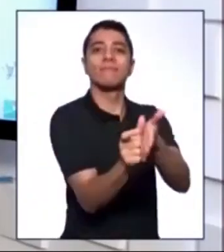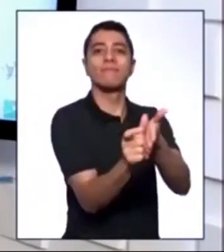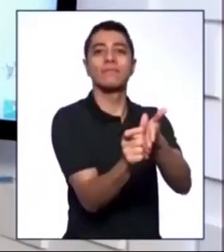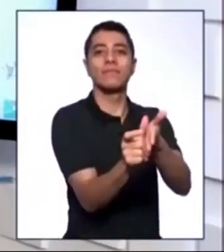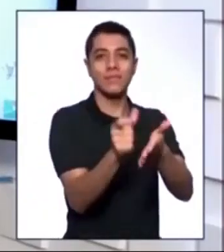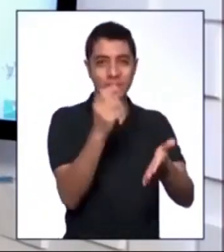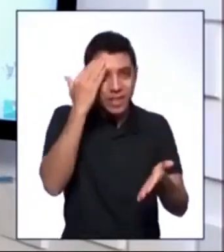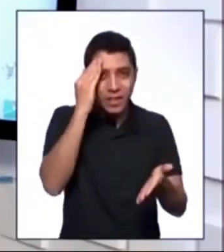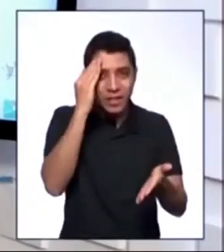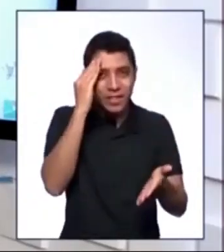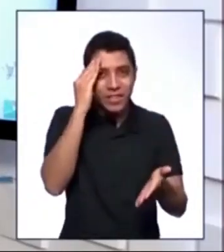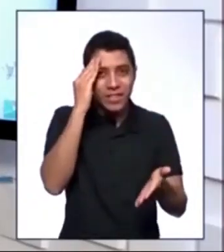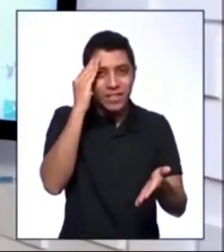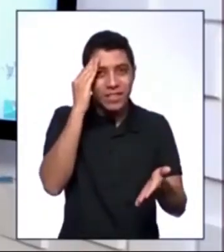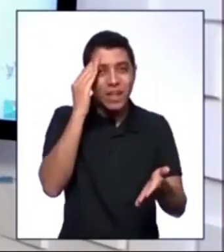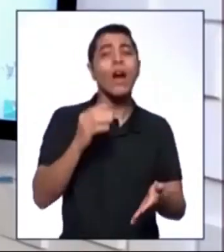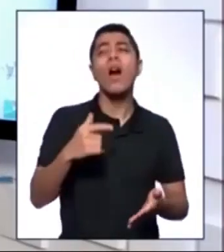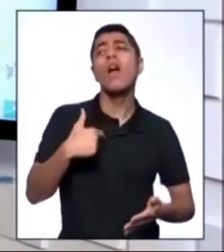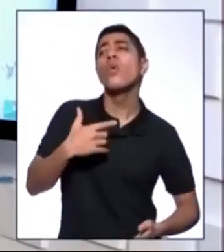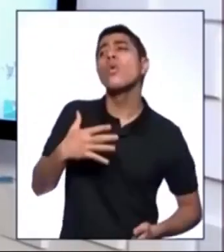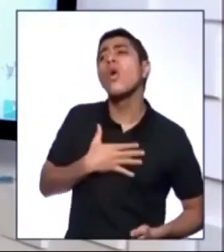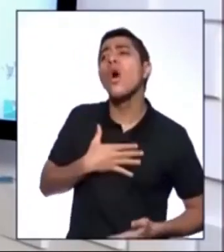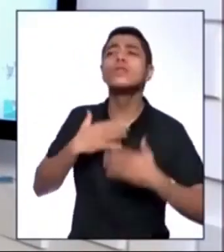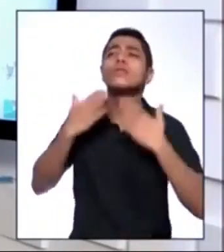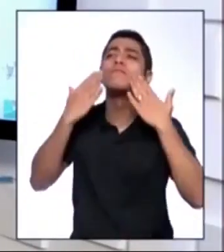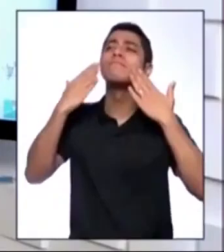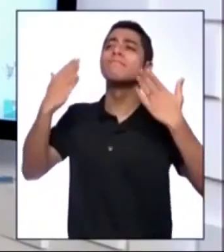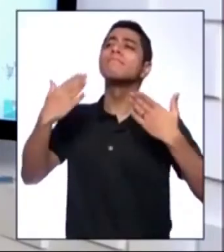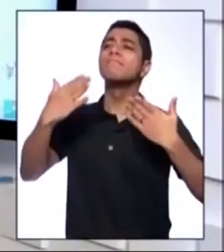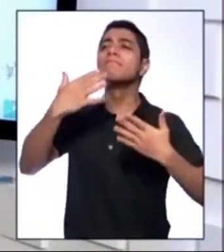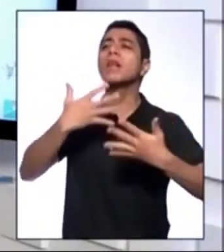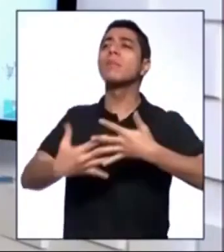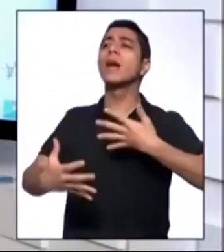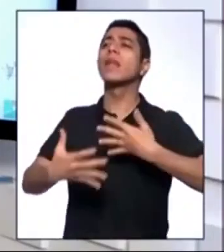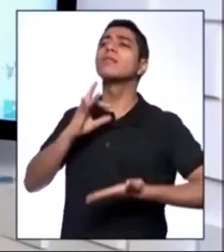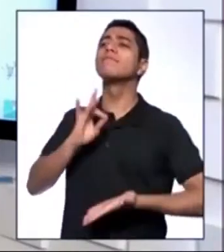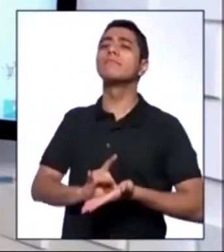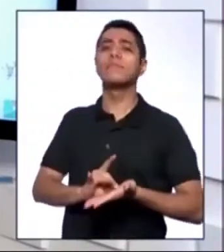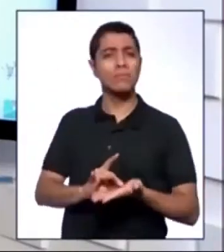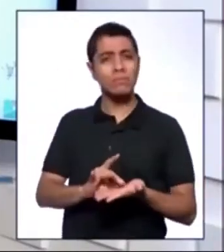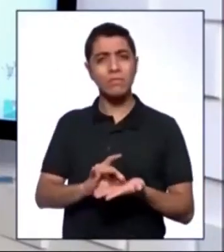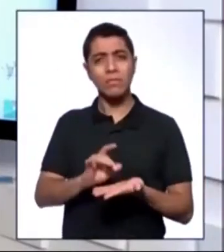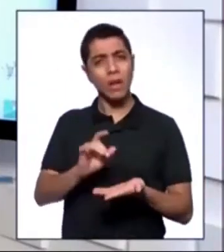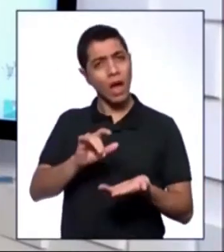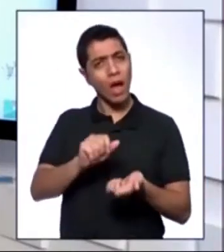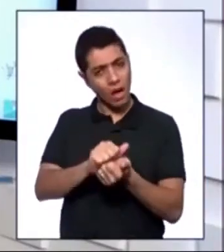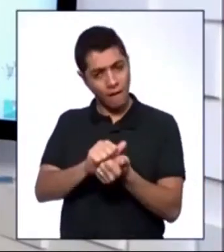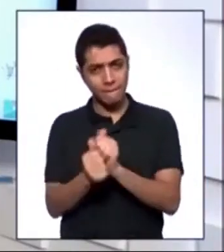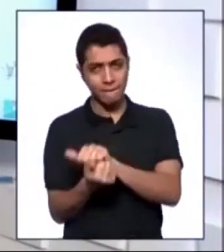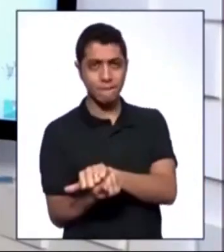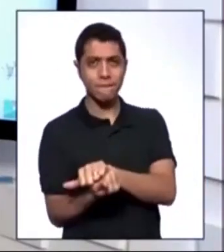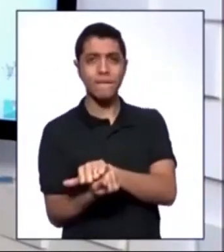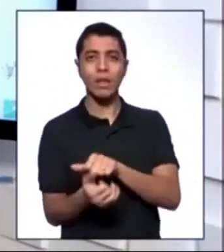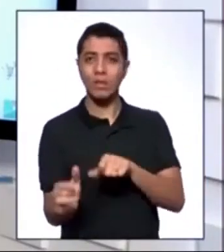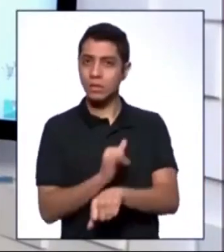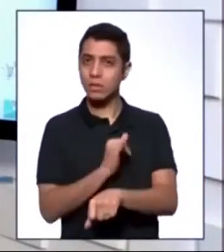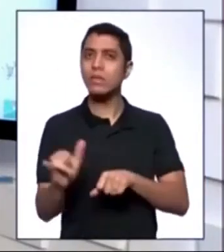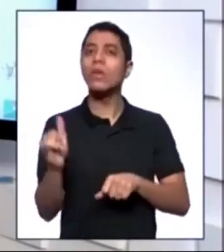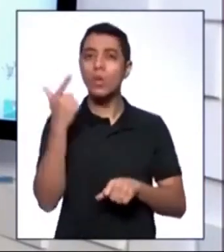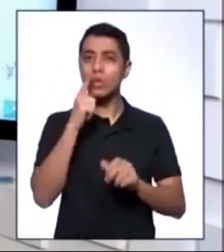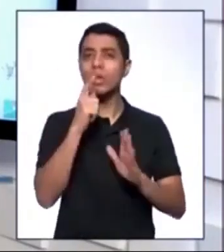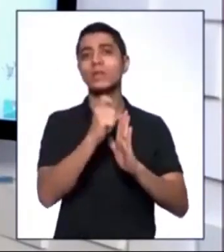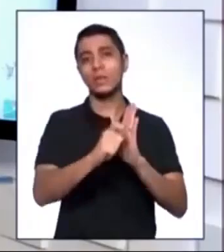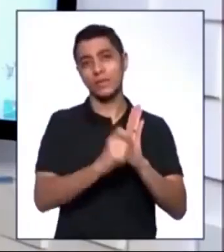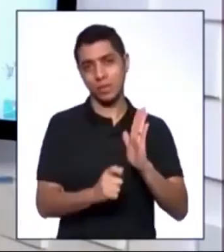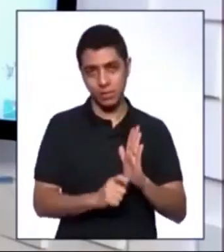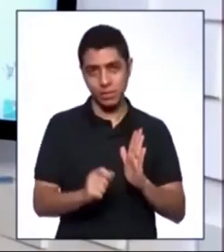verdadeiro, transparente. Não, seja versátil, que também é uma boa estratégia de escrita. Tá bom? Belezinha? Bom,